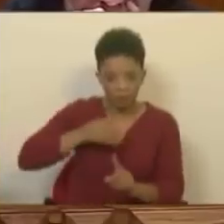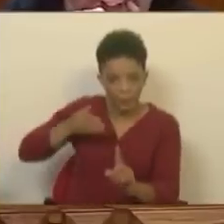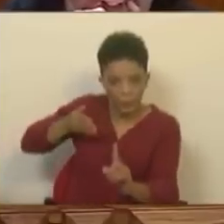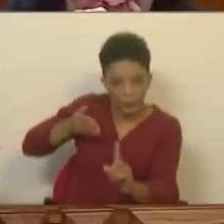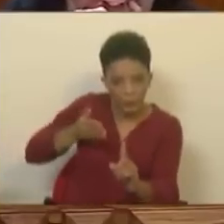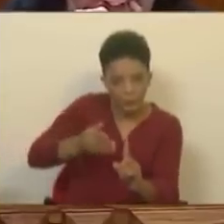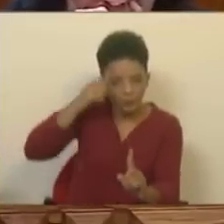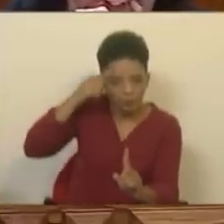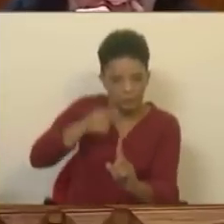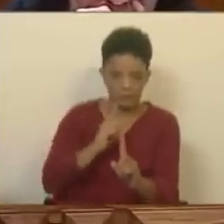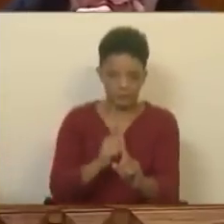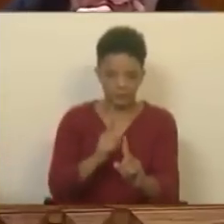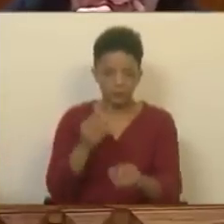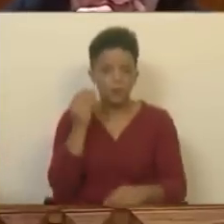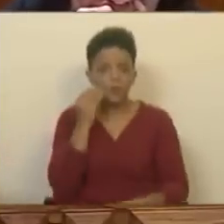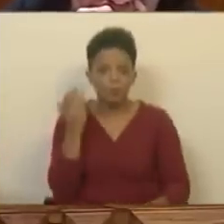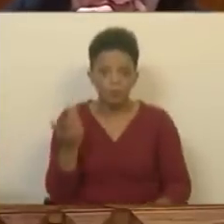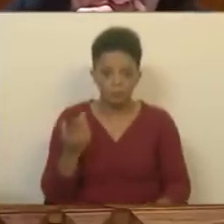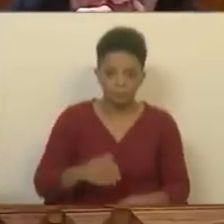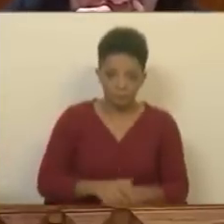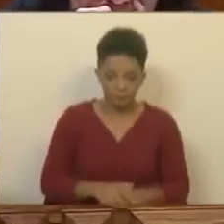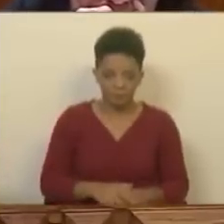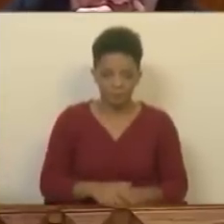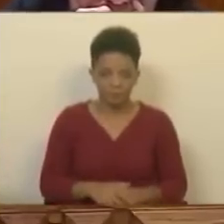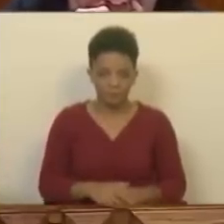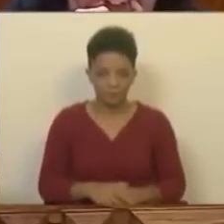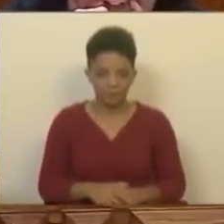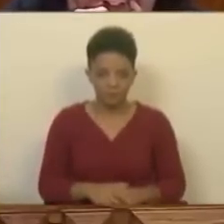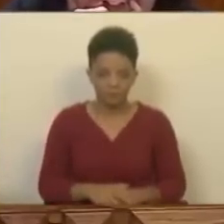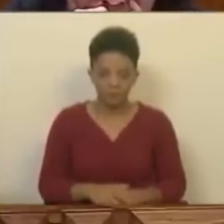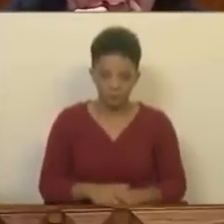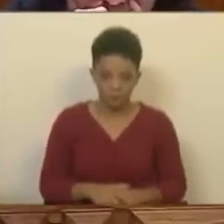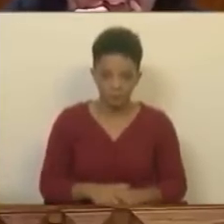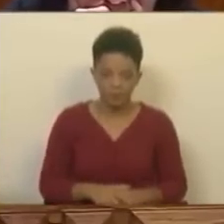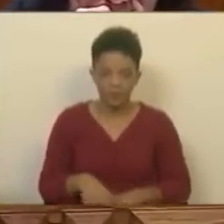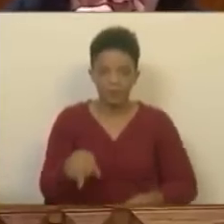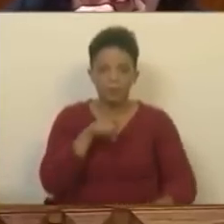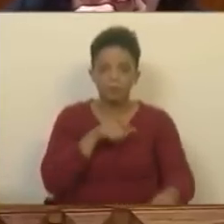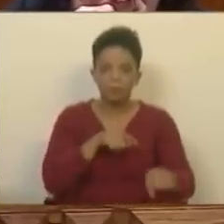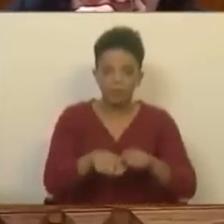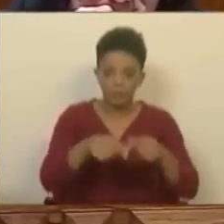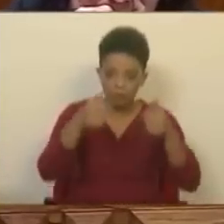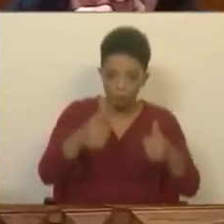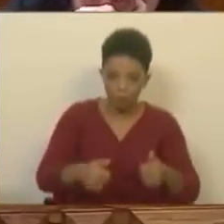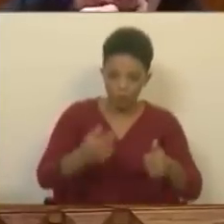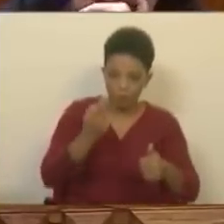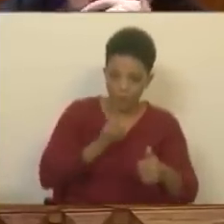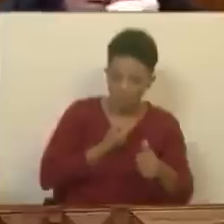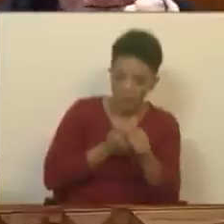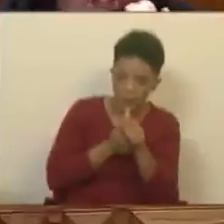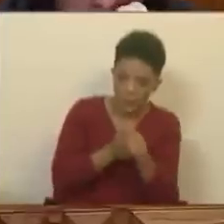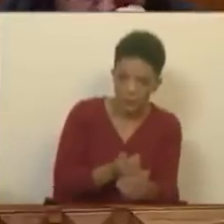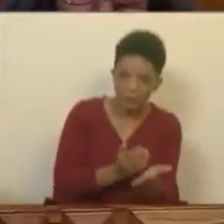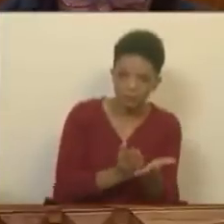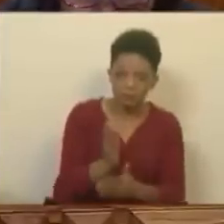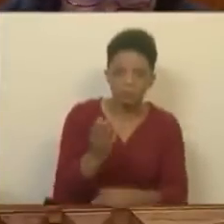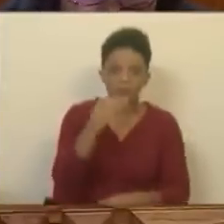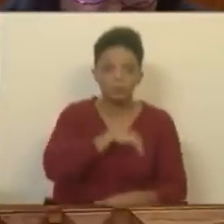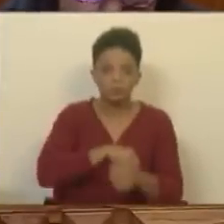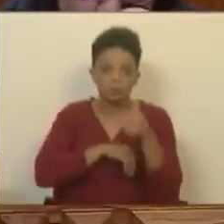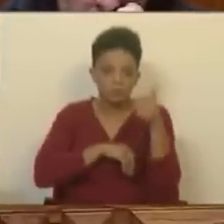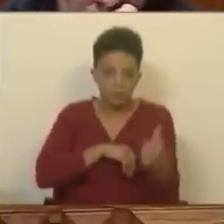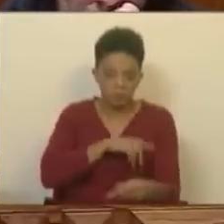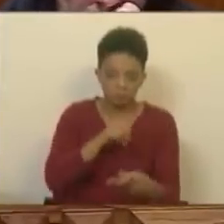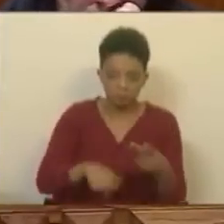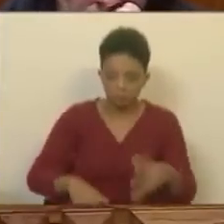que ir E para isso nós temos que manter as boas políticas que temos bandido que tem permitir a melhoria dos rendimentos